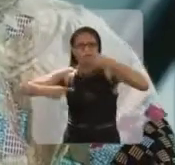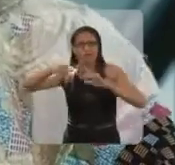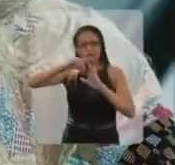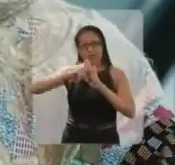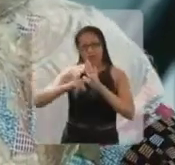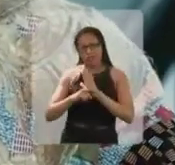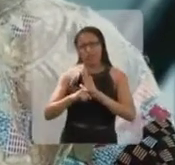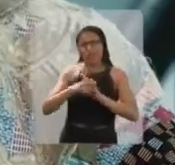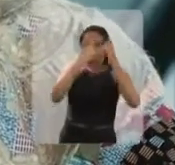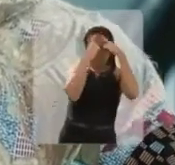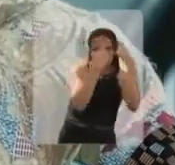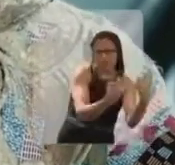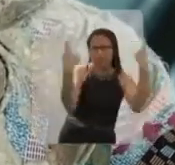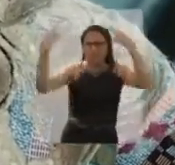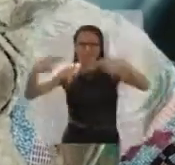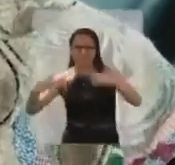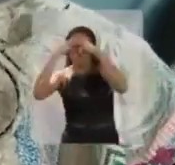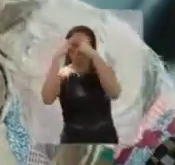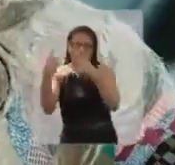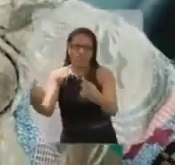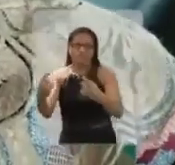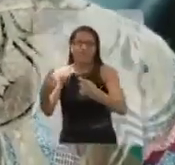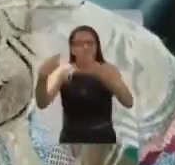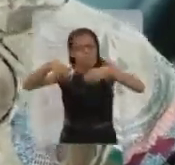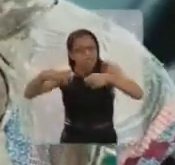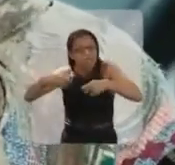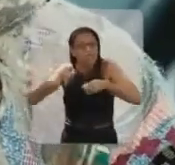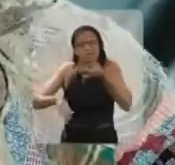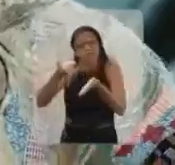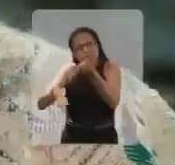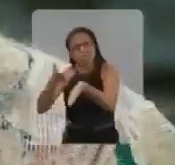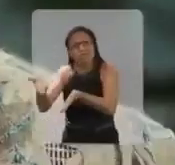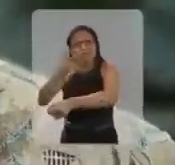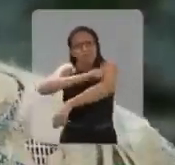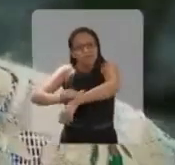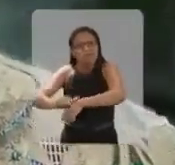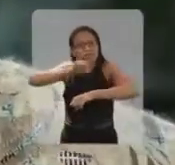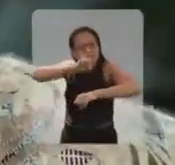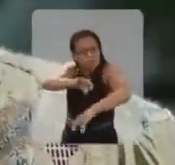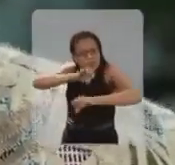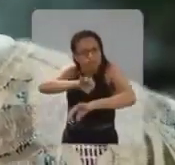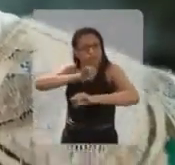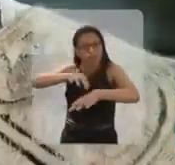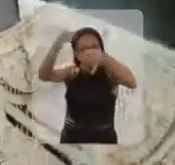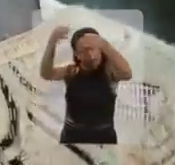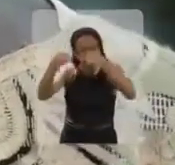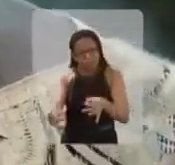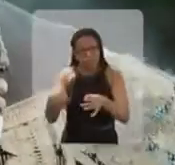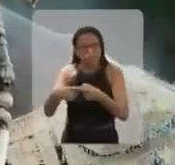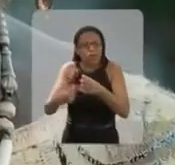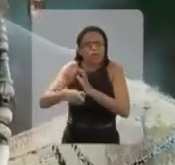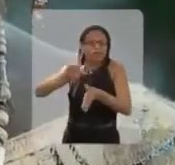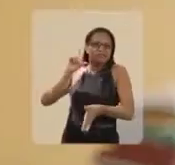essa violência. É uma violência em não tratar de corrigir essa violência da formação anterior